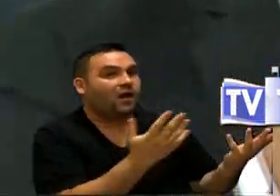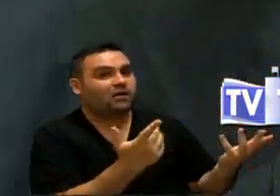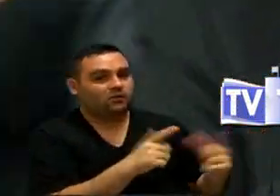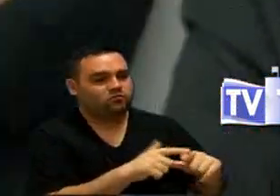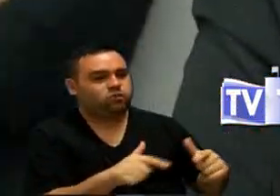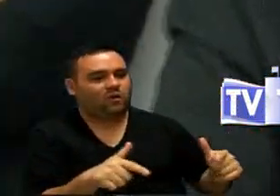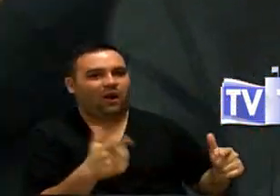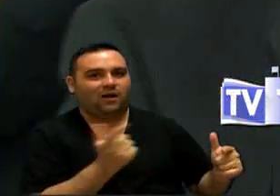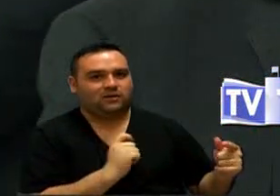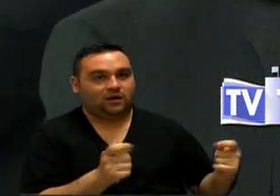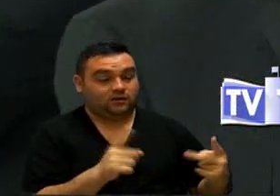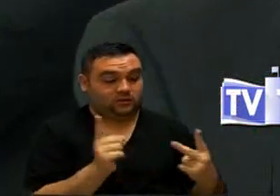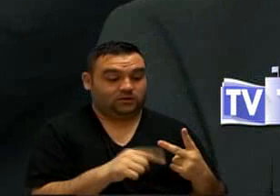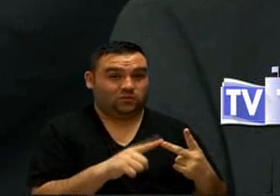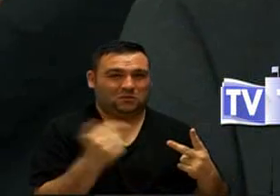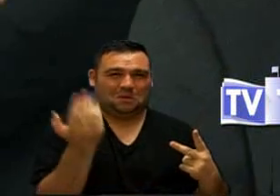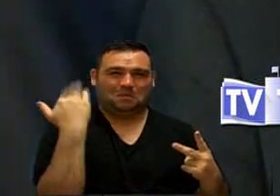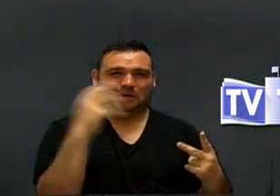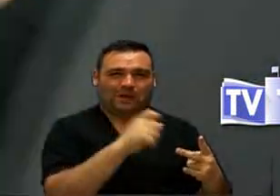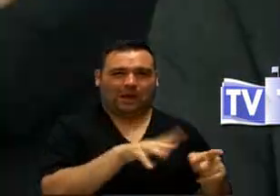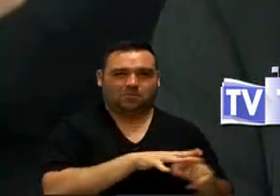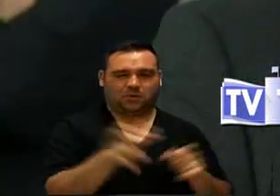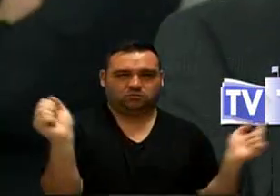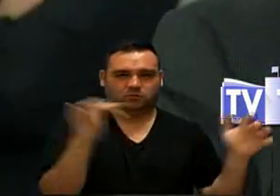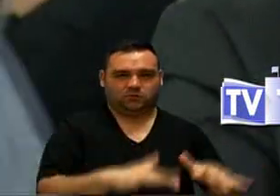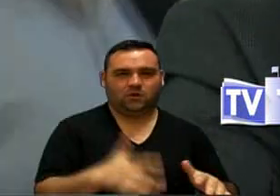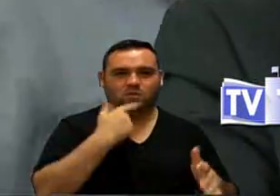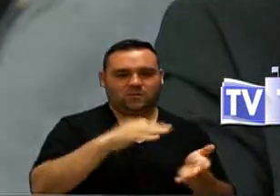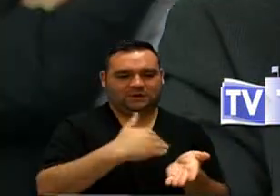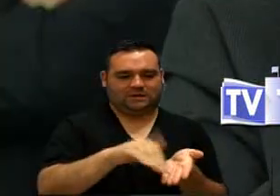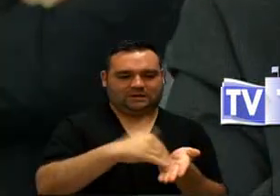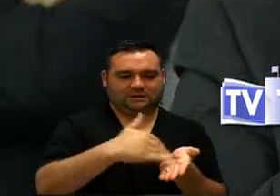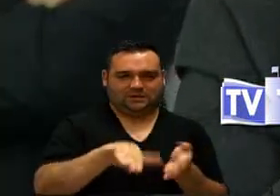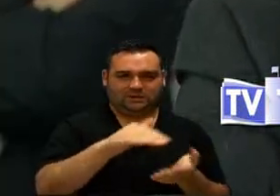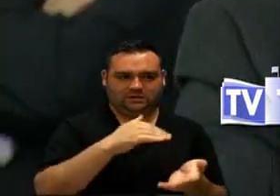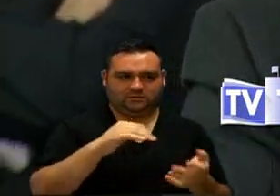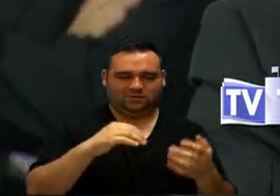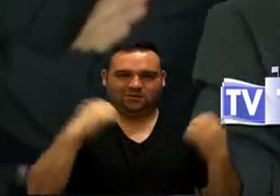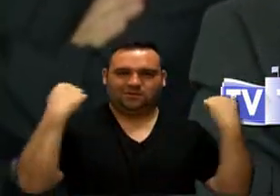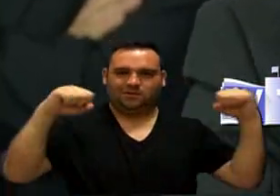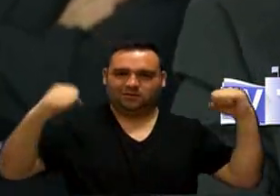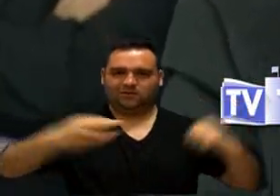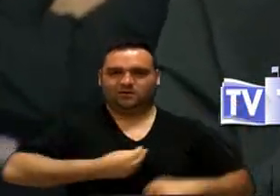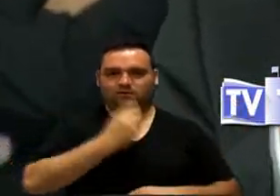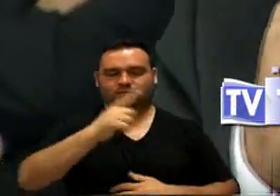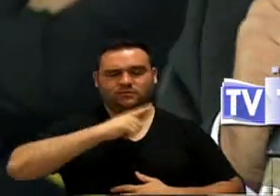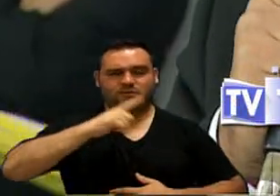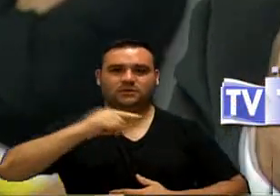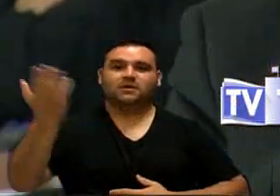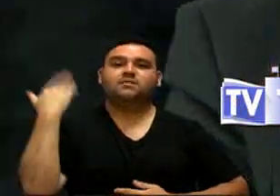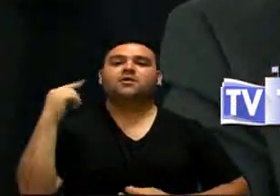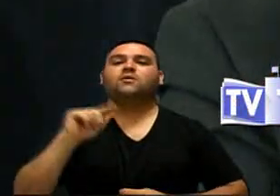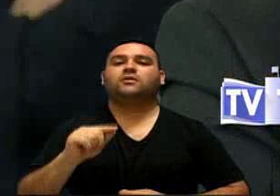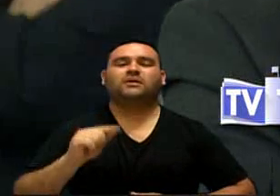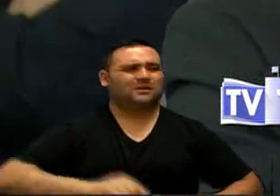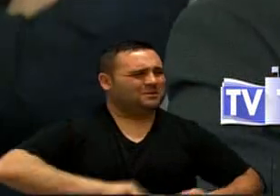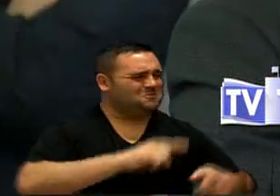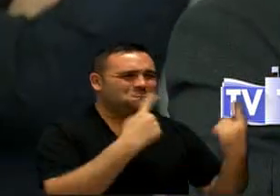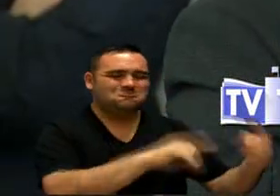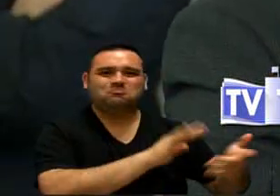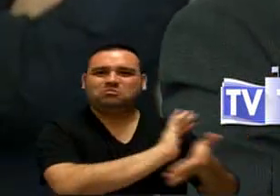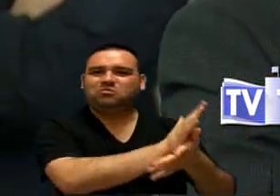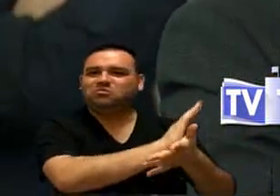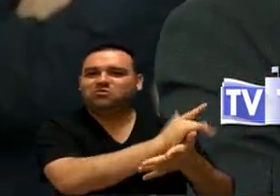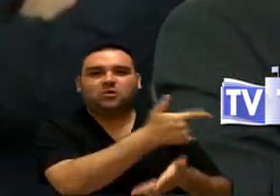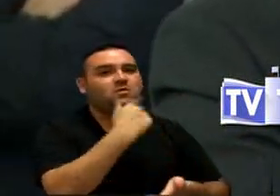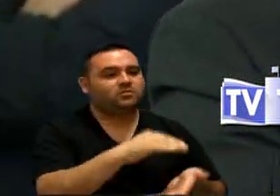acontecendo. Segundo, a última vez que teve uma audiência pública, que o secretário de Educação esteve aqui, eles esculhambaram o